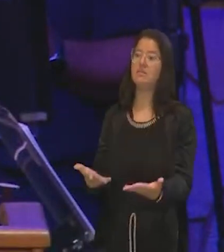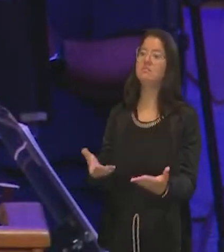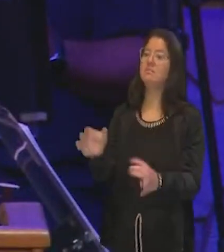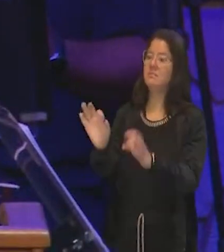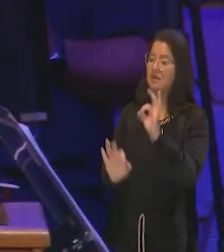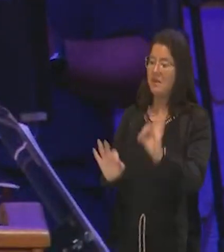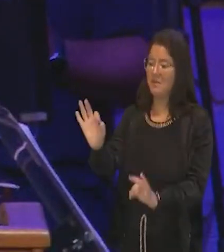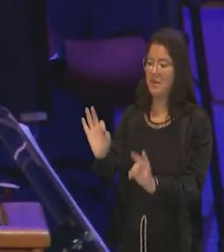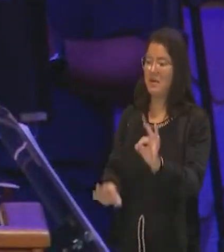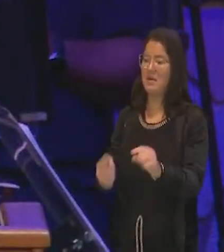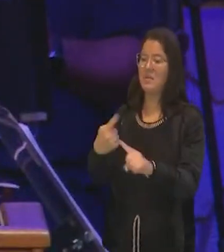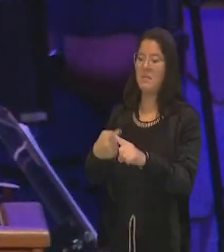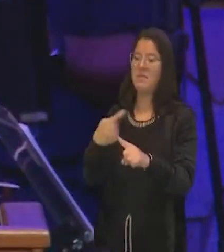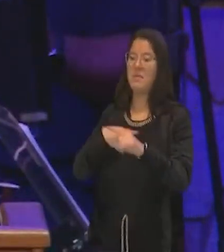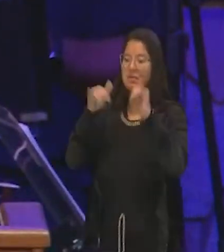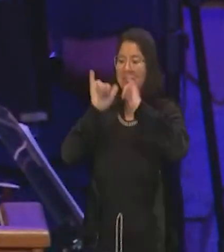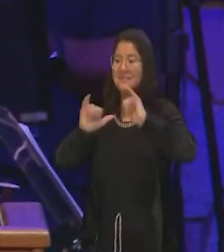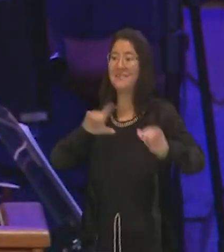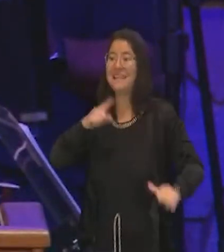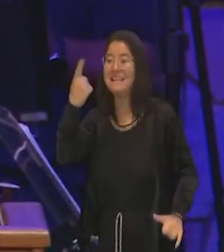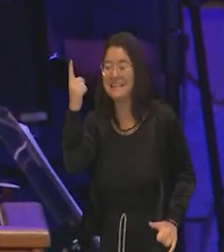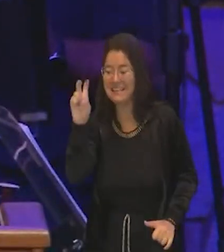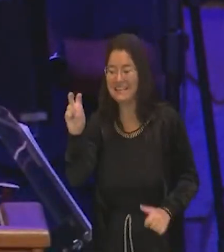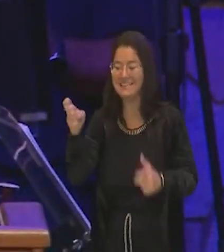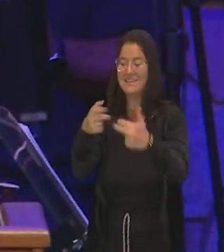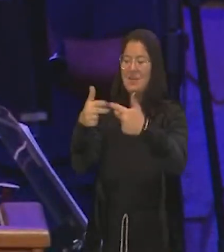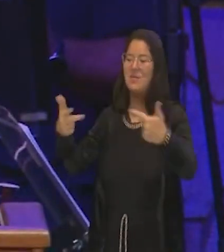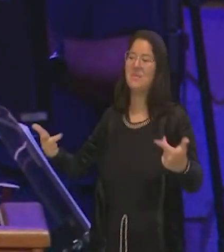minha mensagem terá 15 pontos.